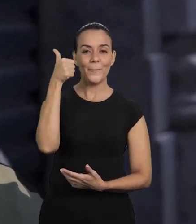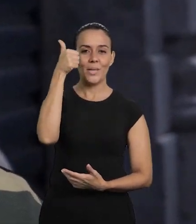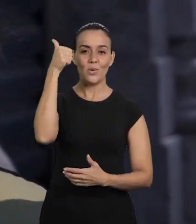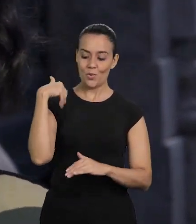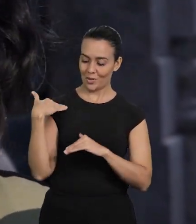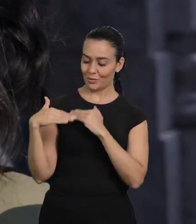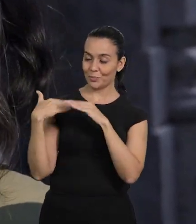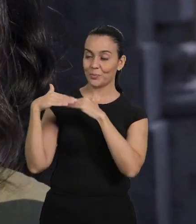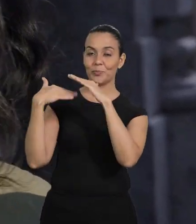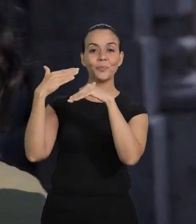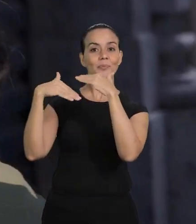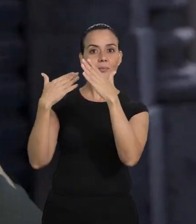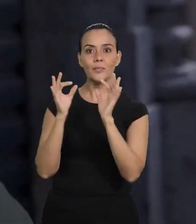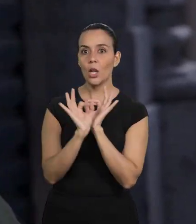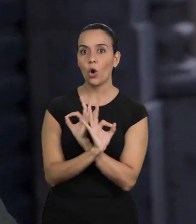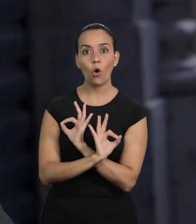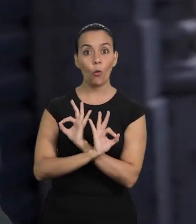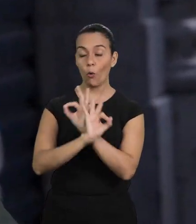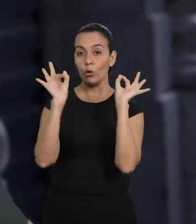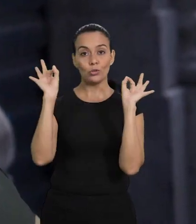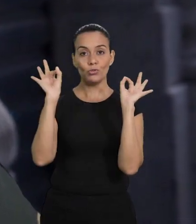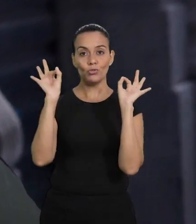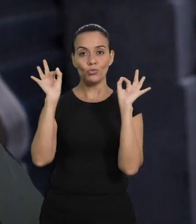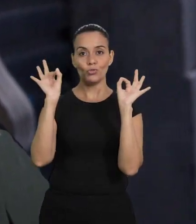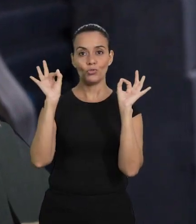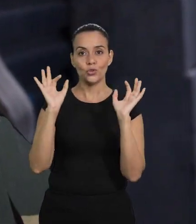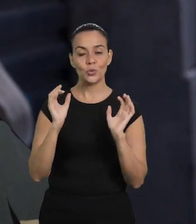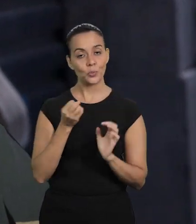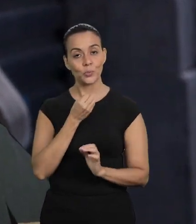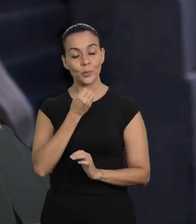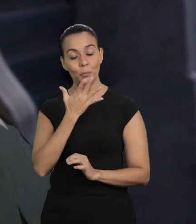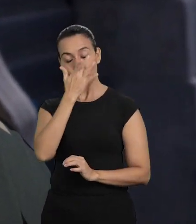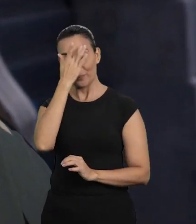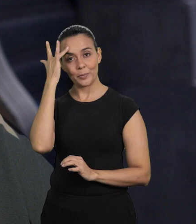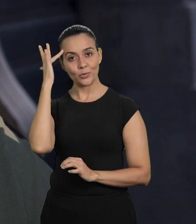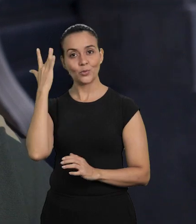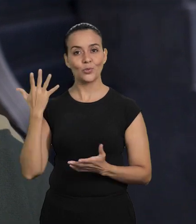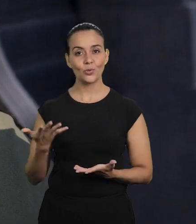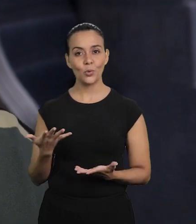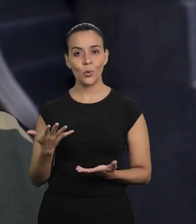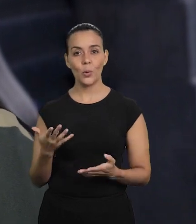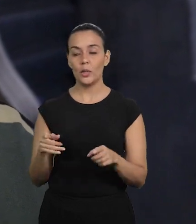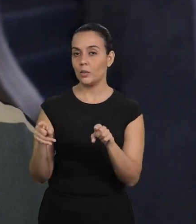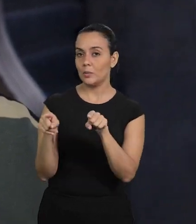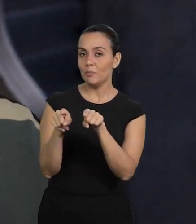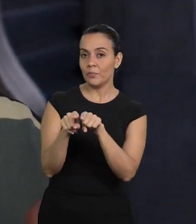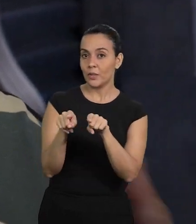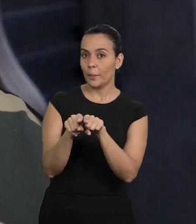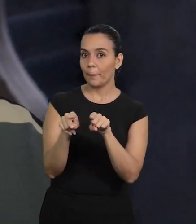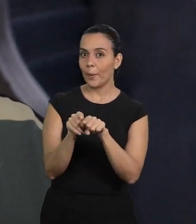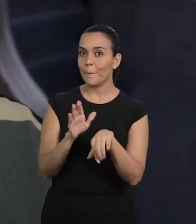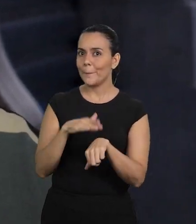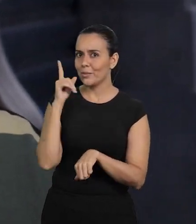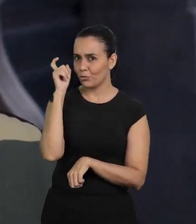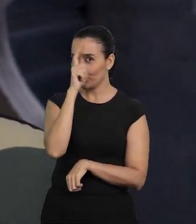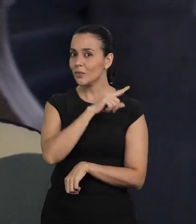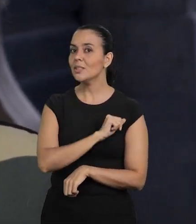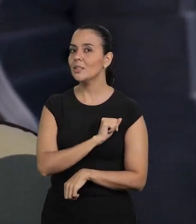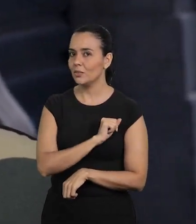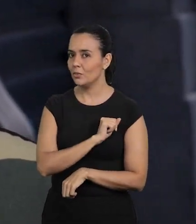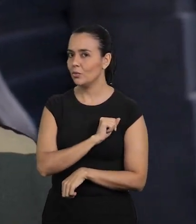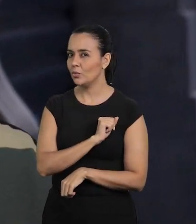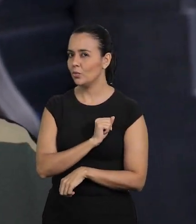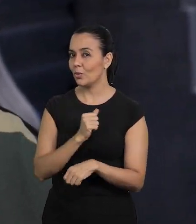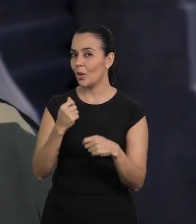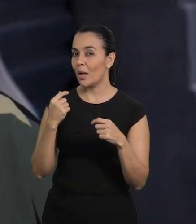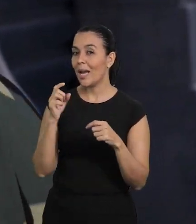Não é nem um pouco ruim, isso não é nem um pouco problemático. Mas ele é mais complexo. Isso mostra o quanto as pessoas são